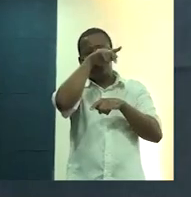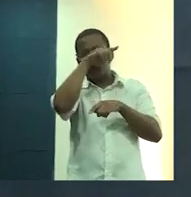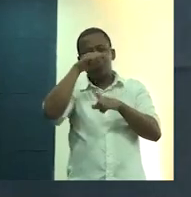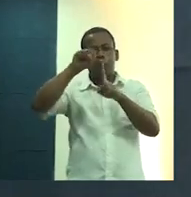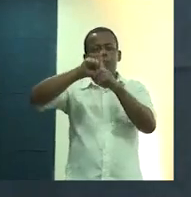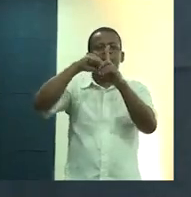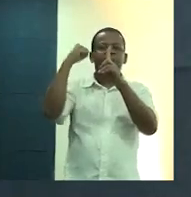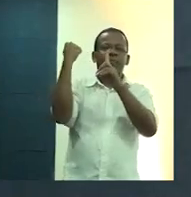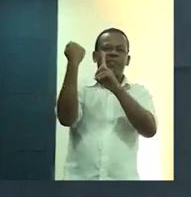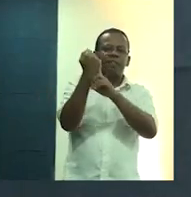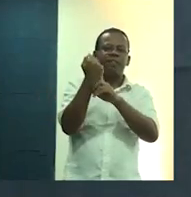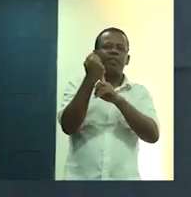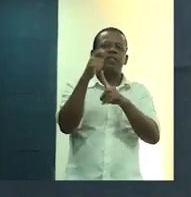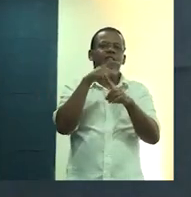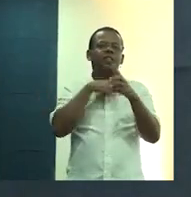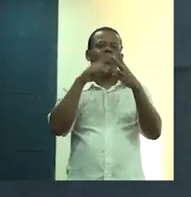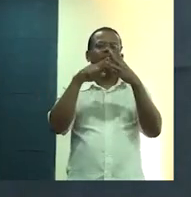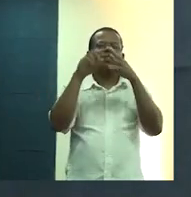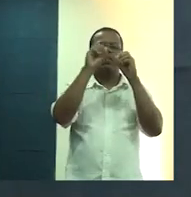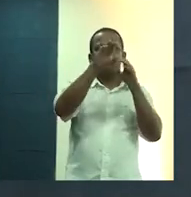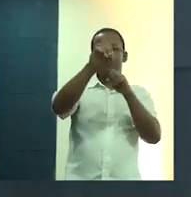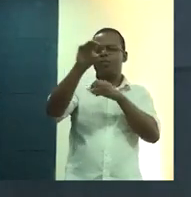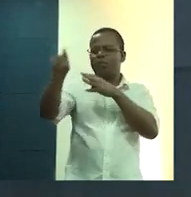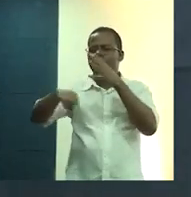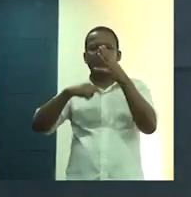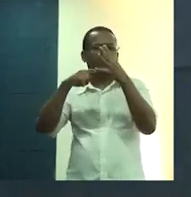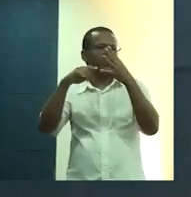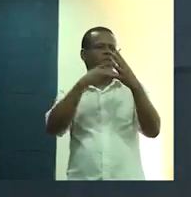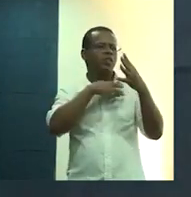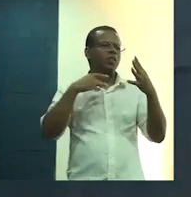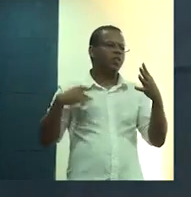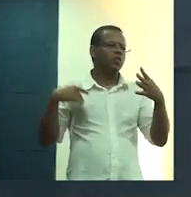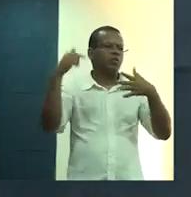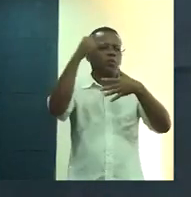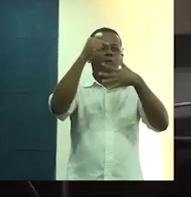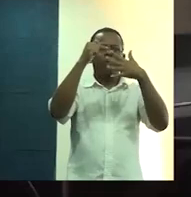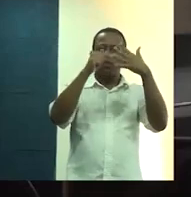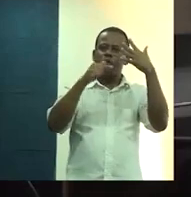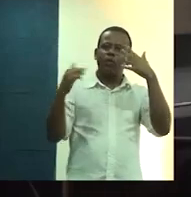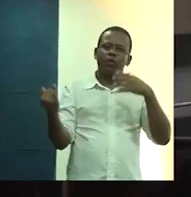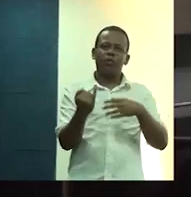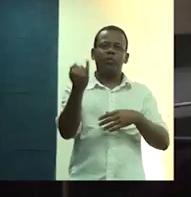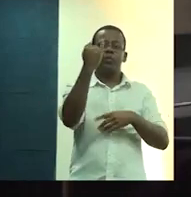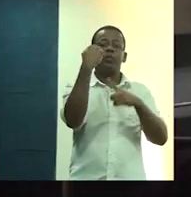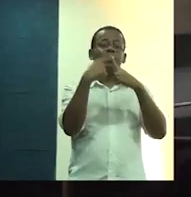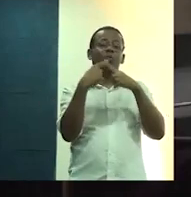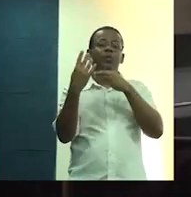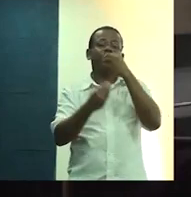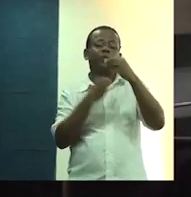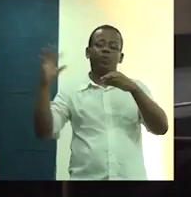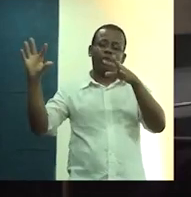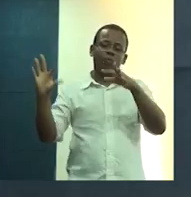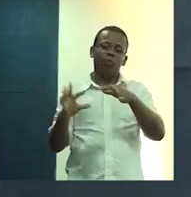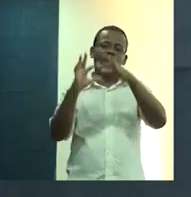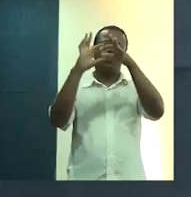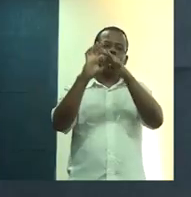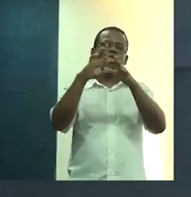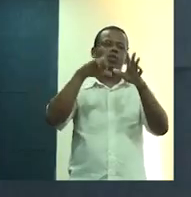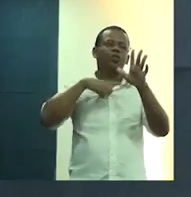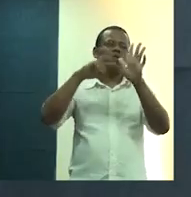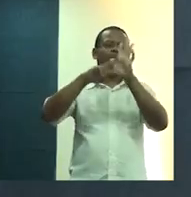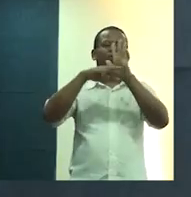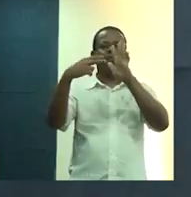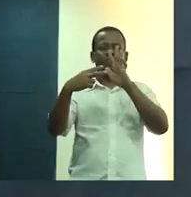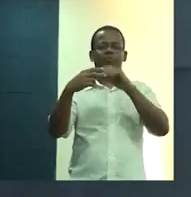sociais de Educação de saúde Esse é um indicador importante que esse indicador na medida do possível ele agrega alguns